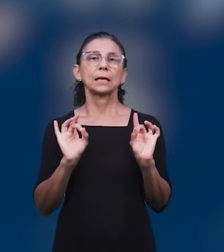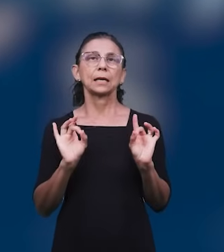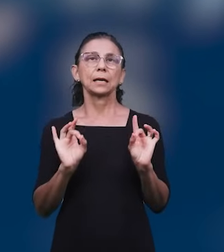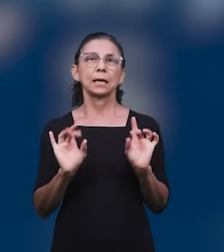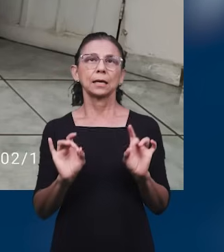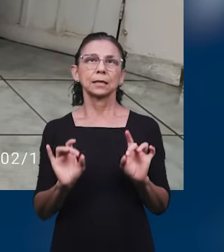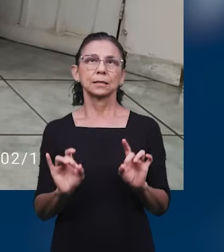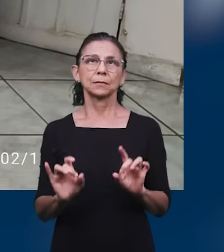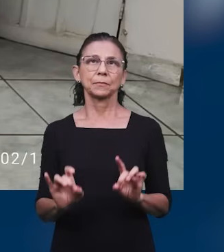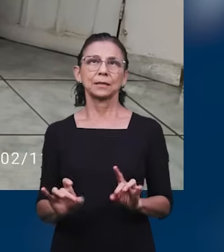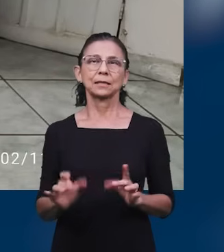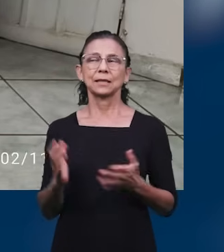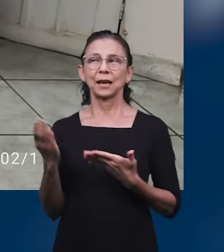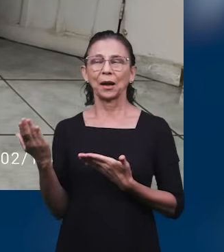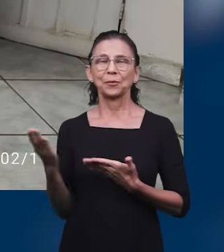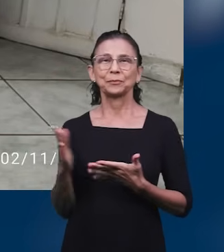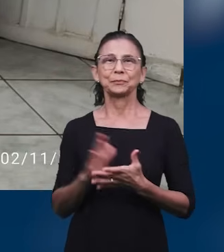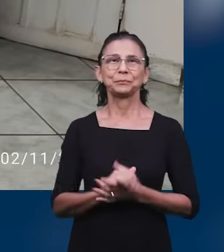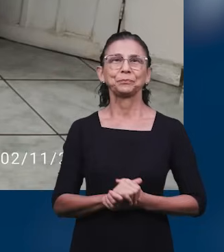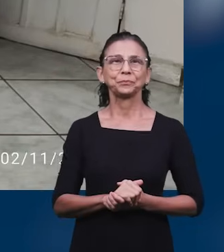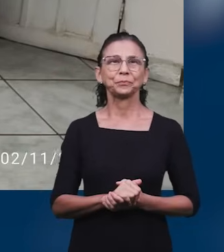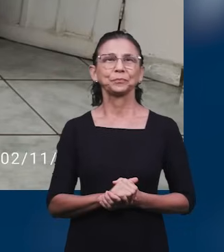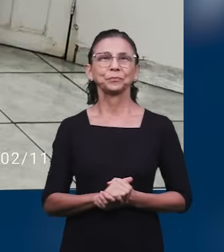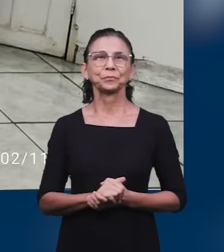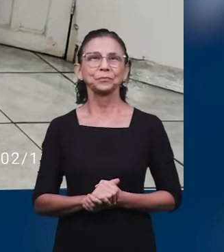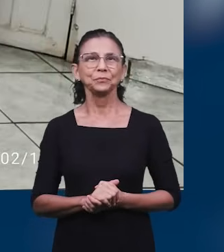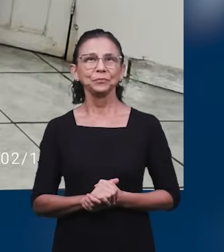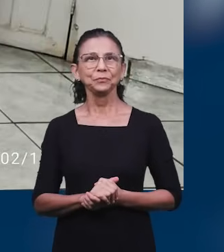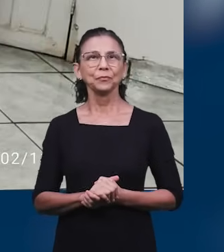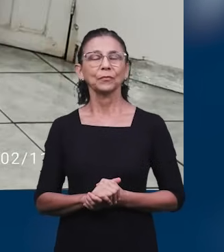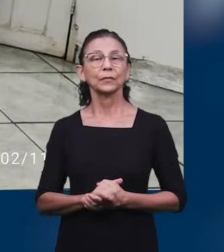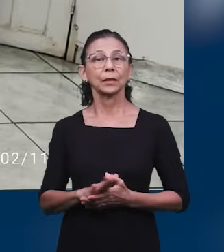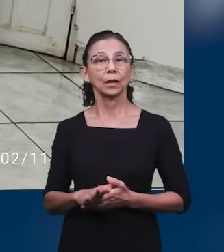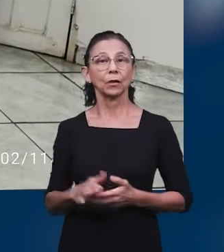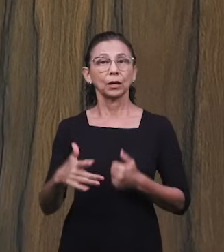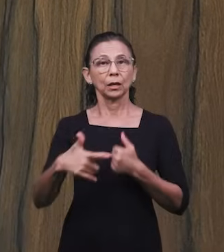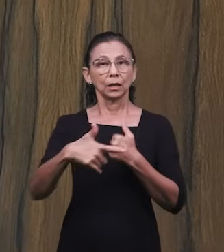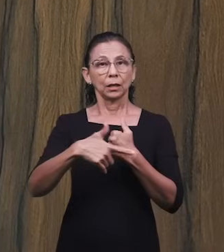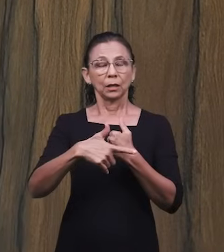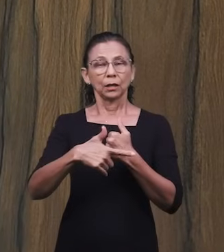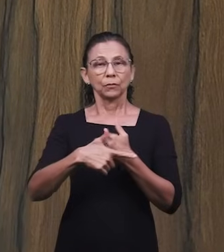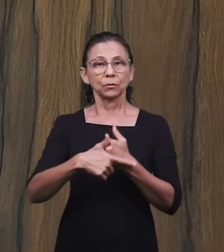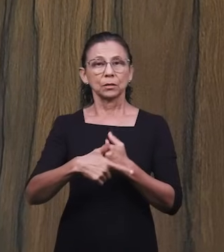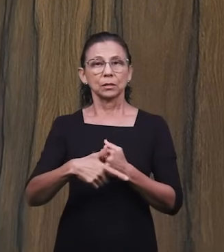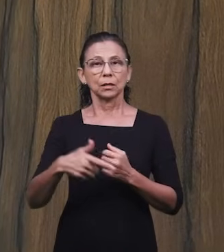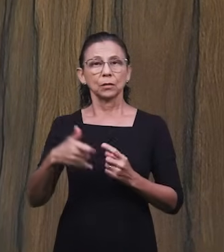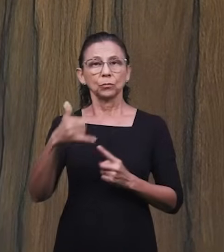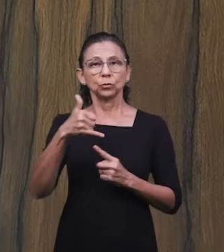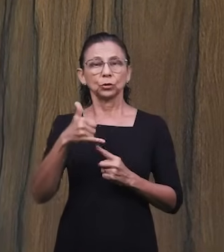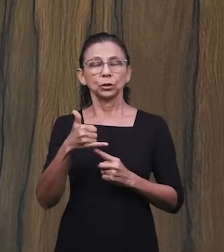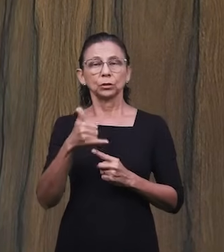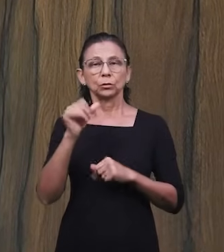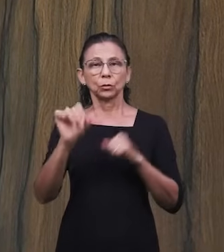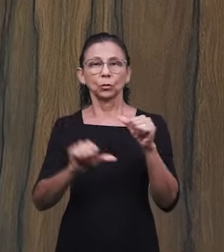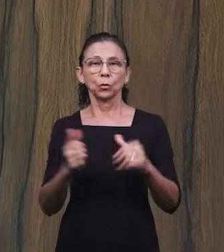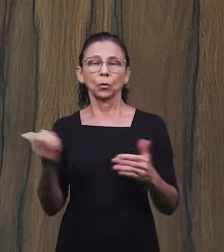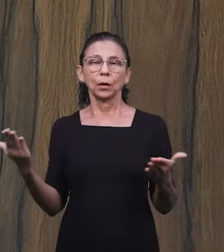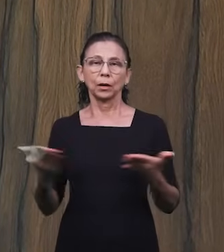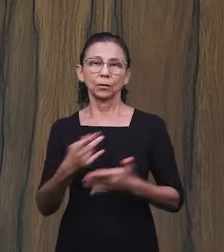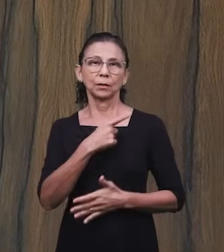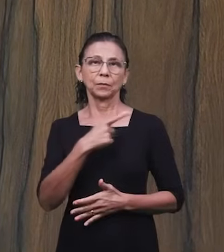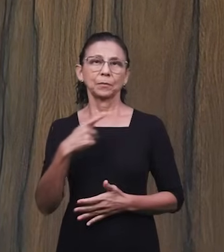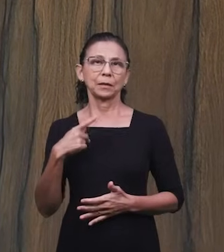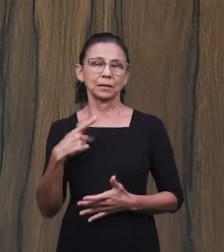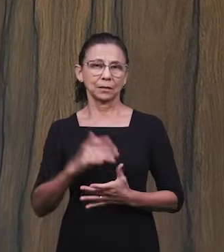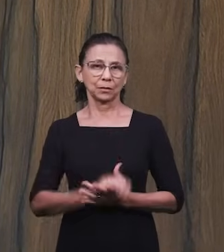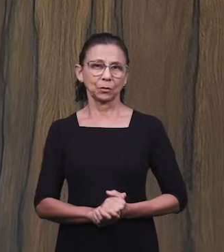onde o ungido Leonardo Alexandre foi ordenado para o Ministério da Palavra. Na igreja do Copamate, em Campo Grande, Mato Grosso do